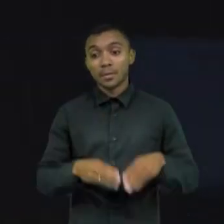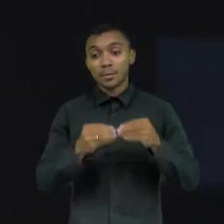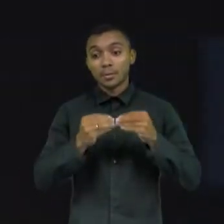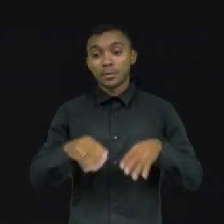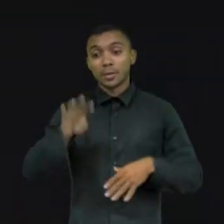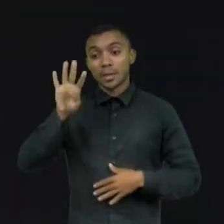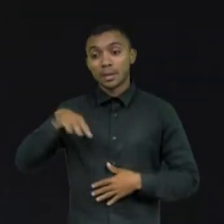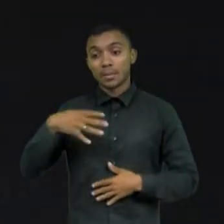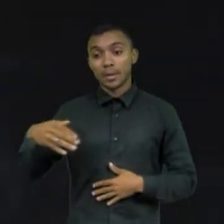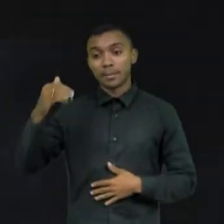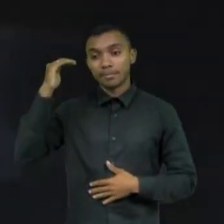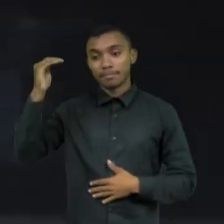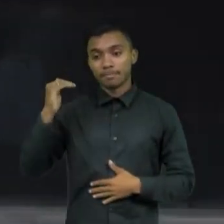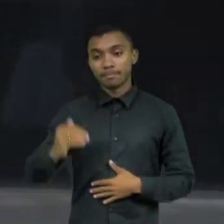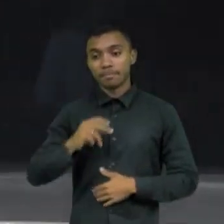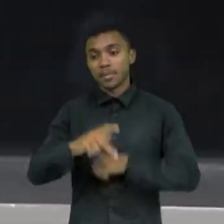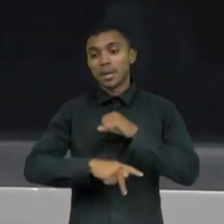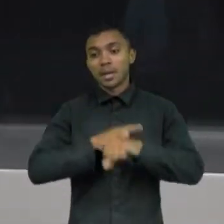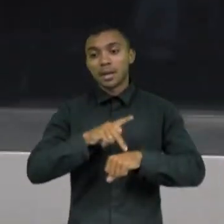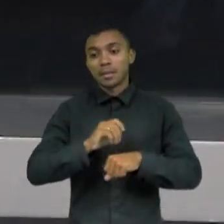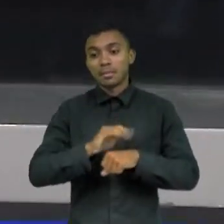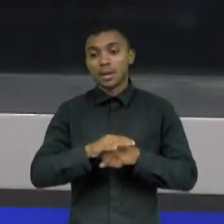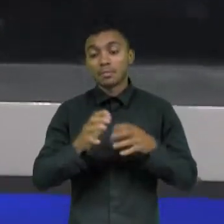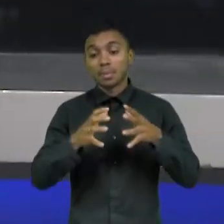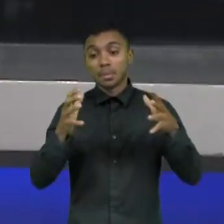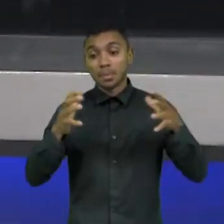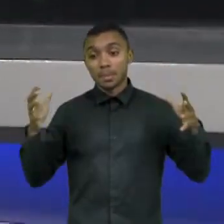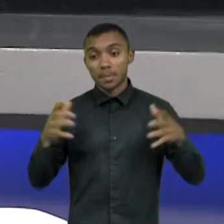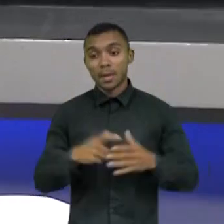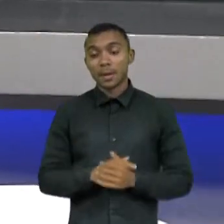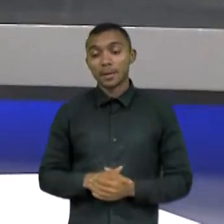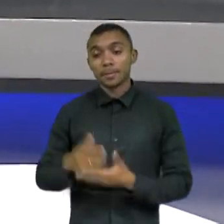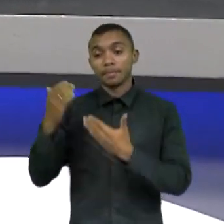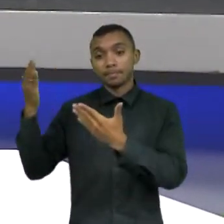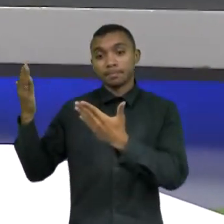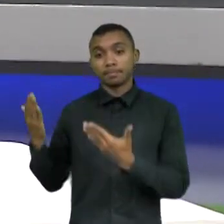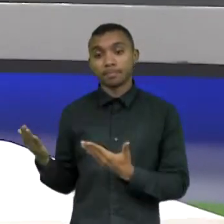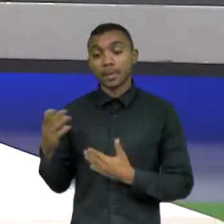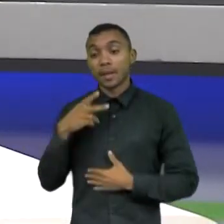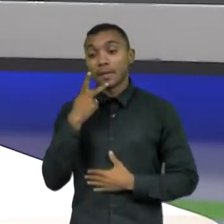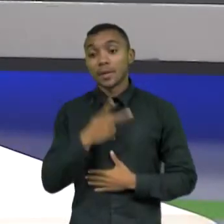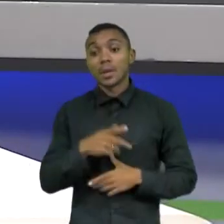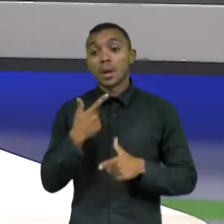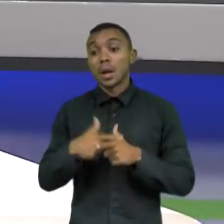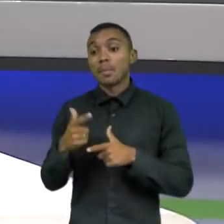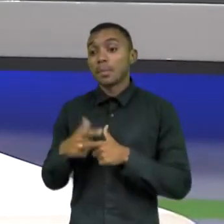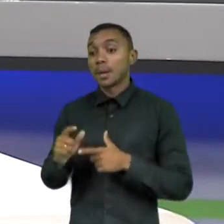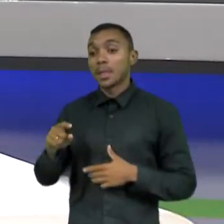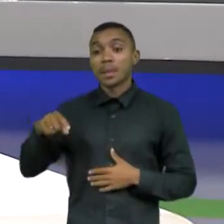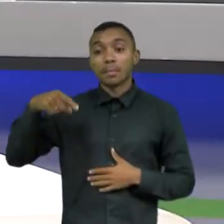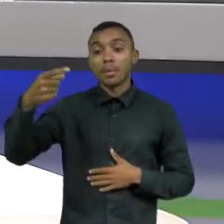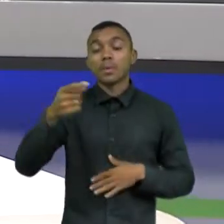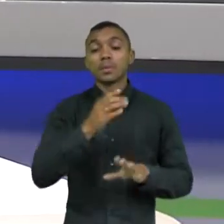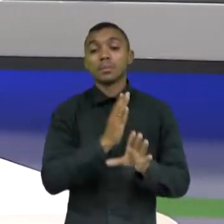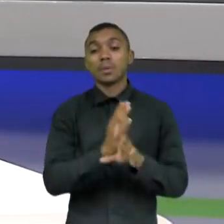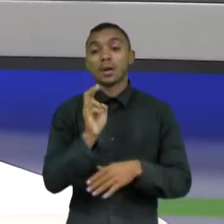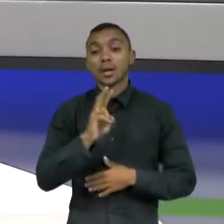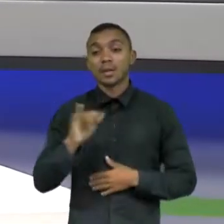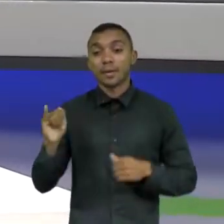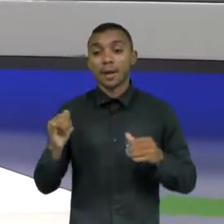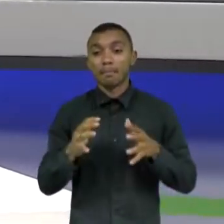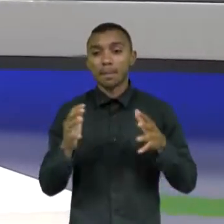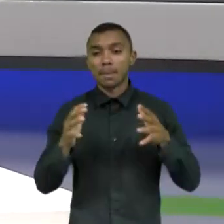de países com maior população. Veja na reportagem as consequências da diminuição do